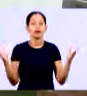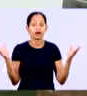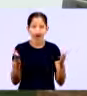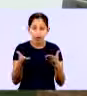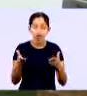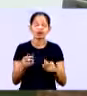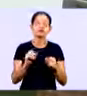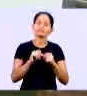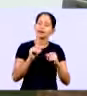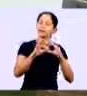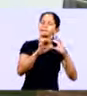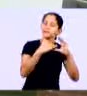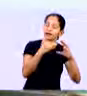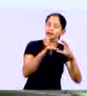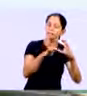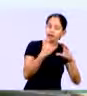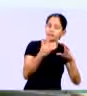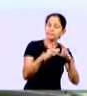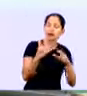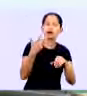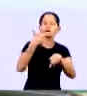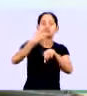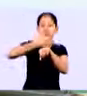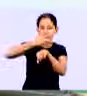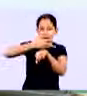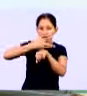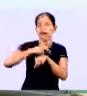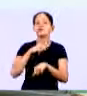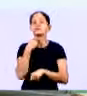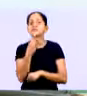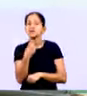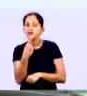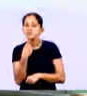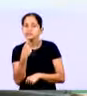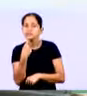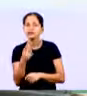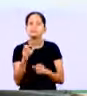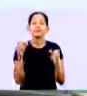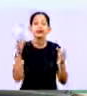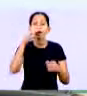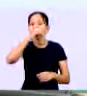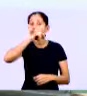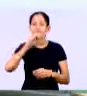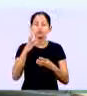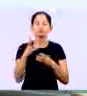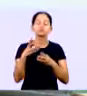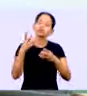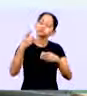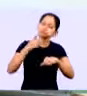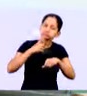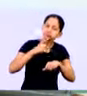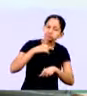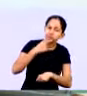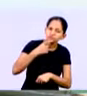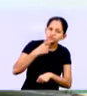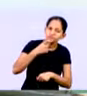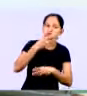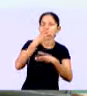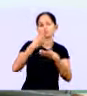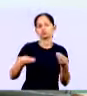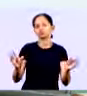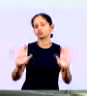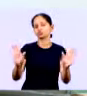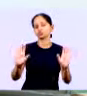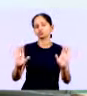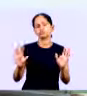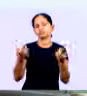por aqui, mande pelo WhatsApp, grave aí, ó, estou com tal dúvida e manda para cá, para que a gente possa tirar e assim, orientar vocês com relação à questão